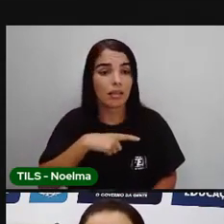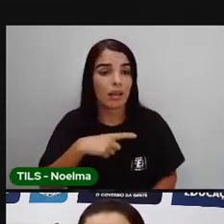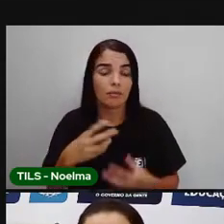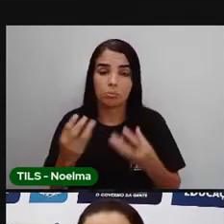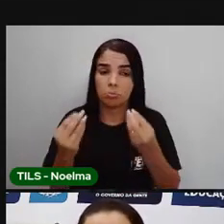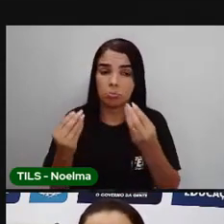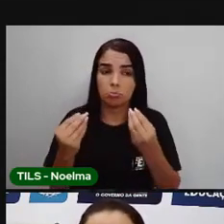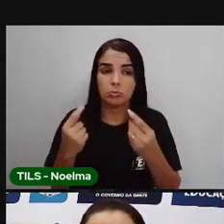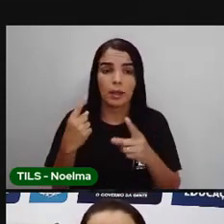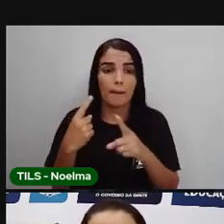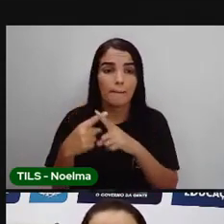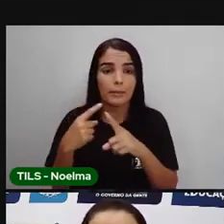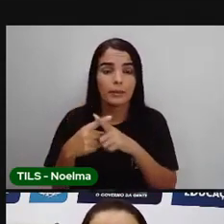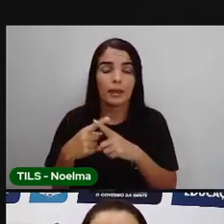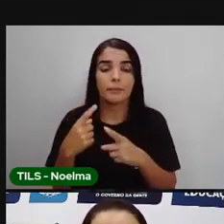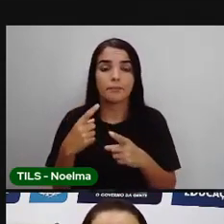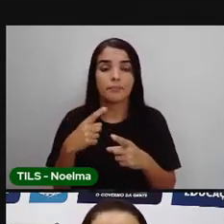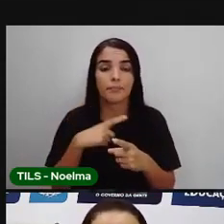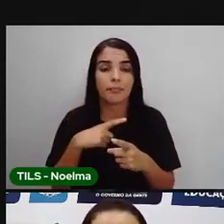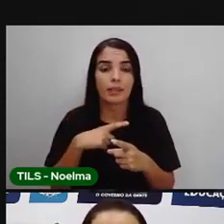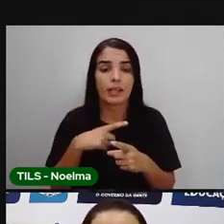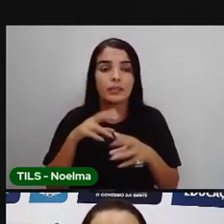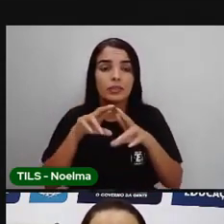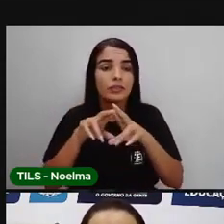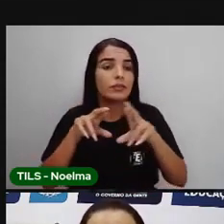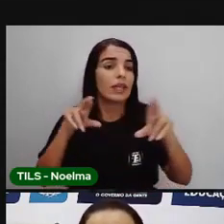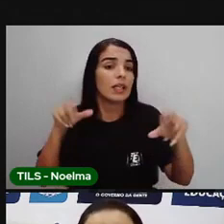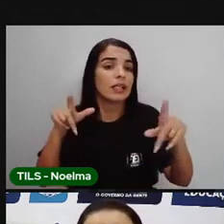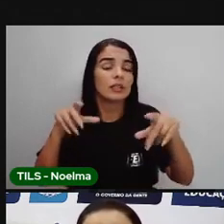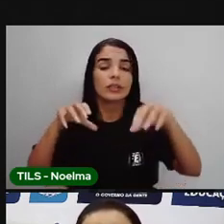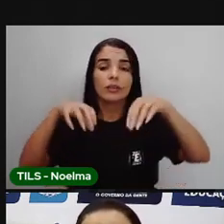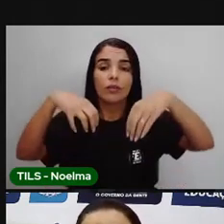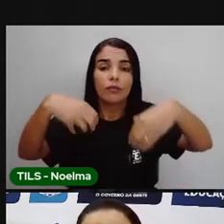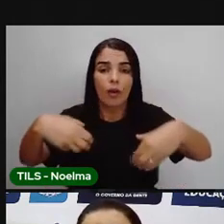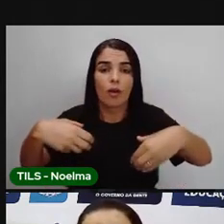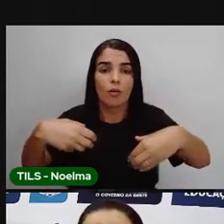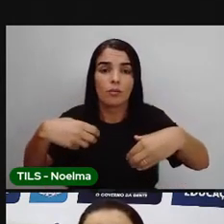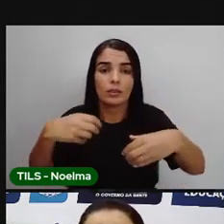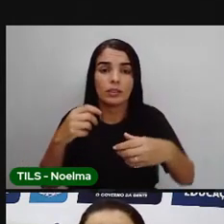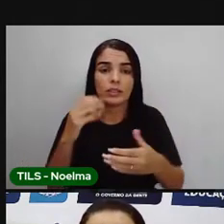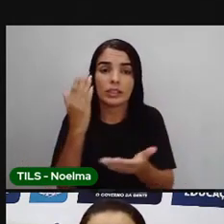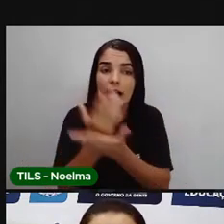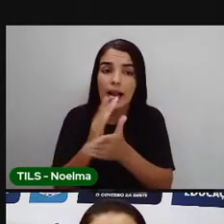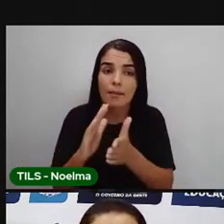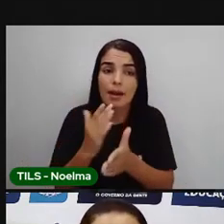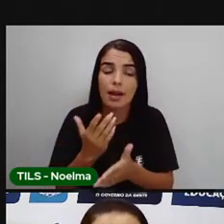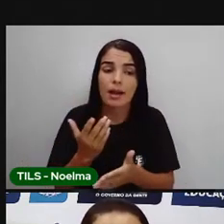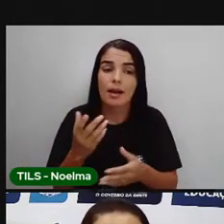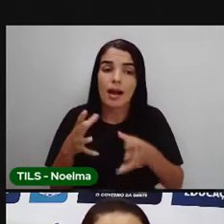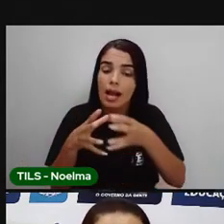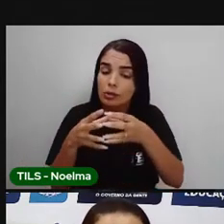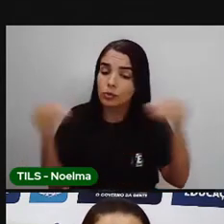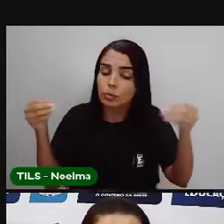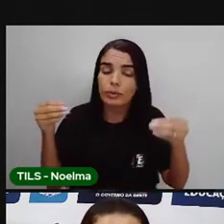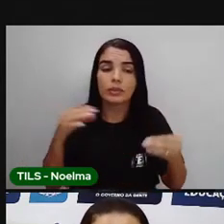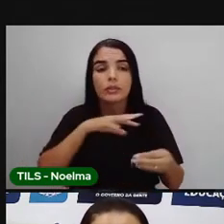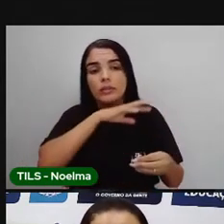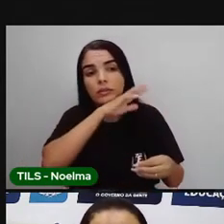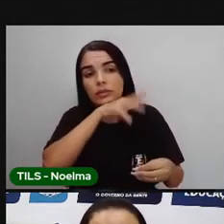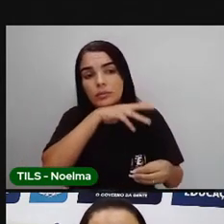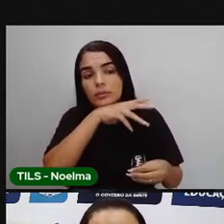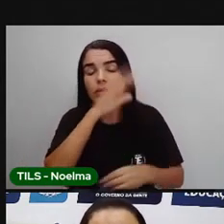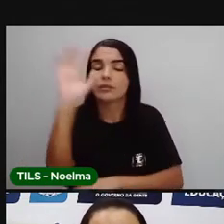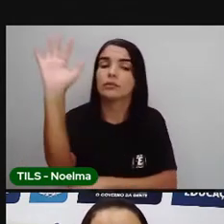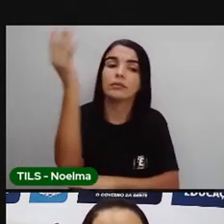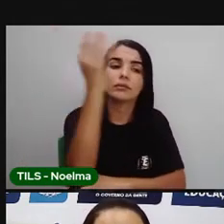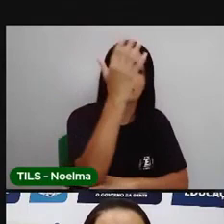né? Vai impactar, no caso, a biodiversidade. E intensifica o efeito estufa por quê? Eu lembro que